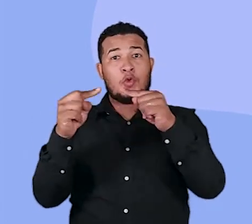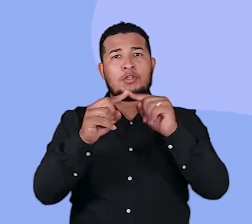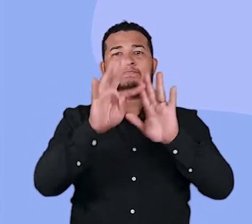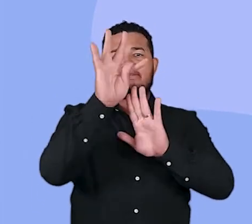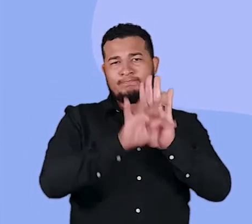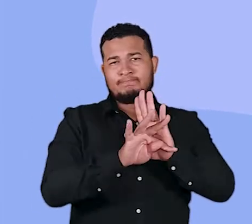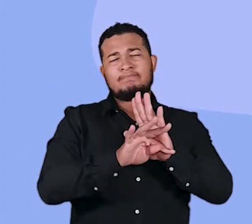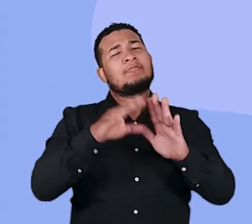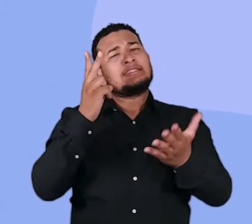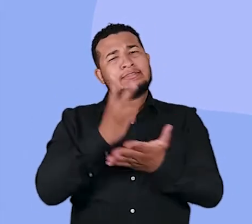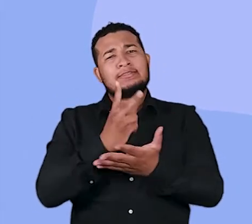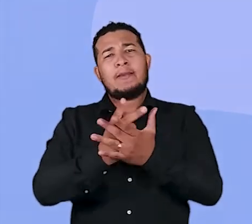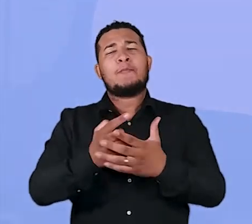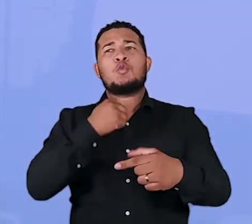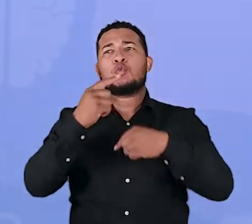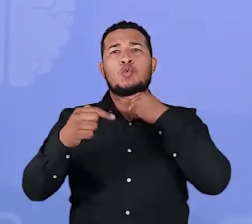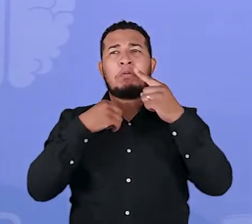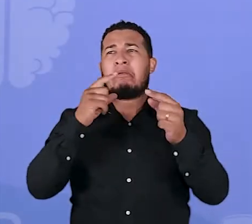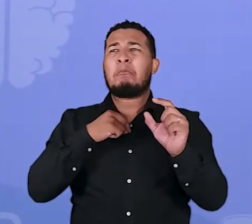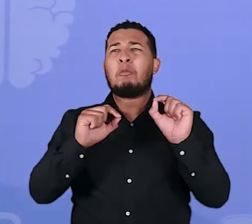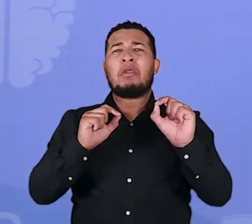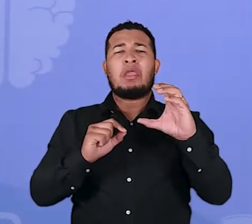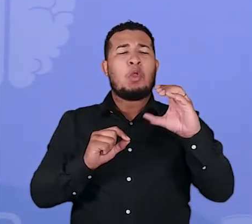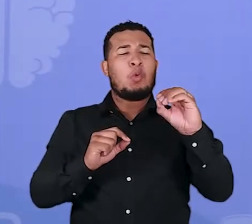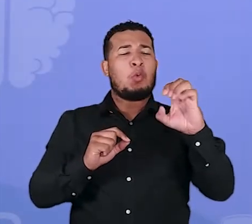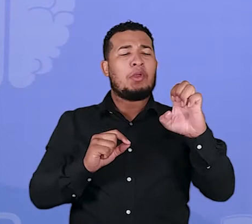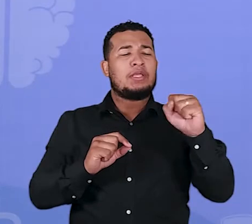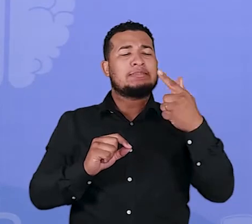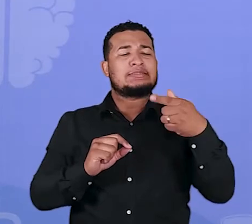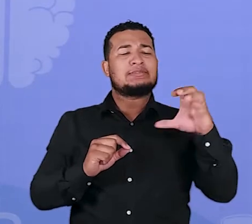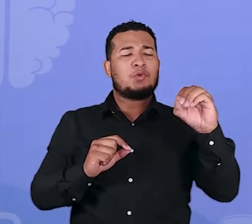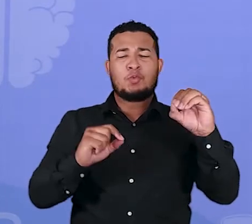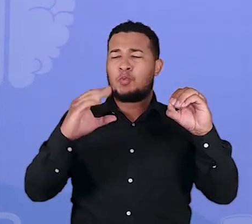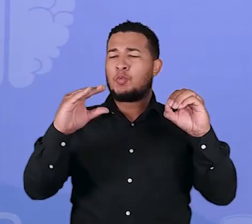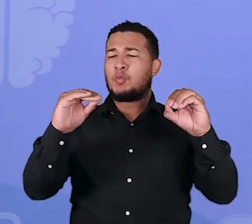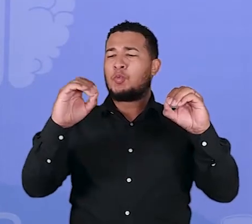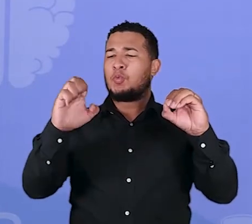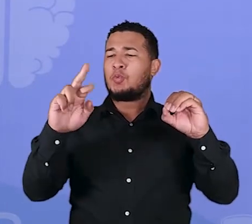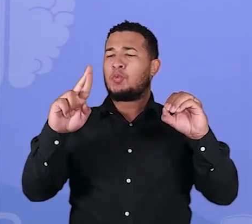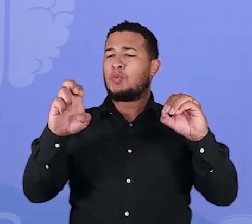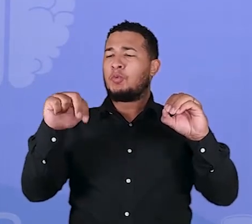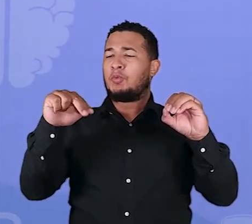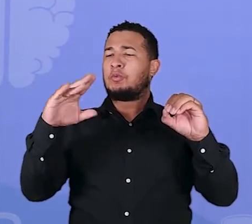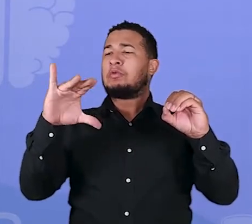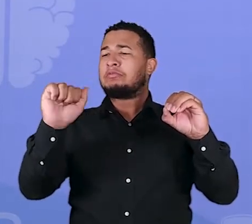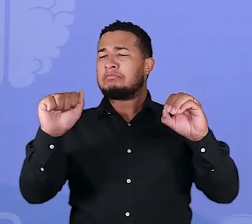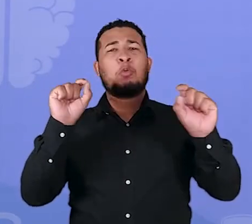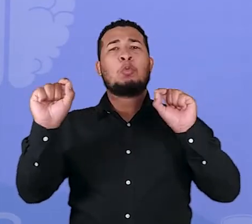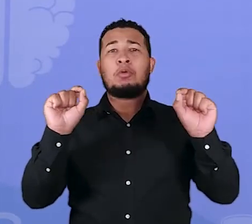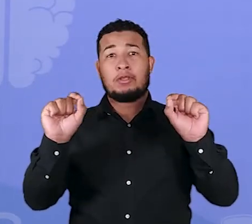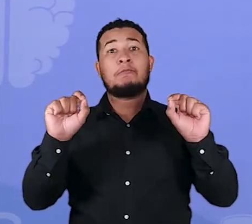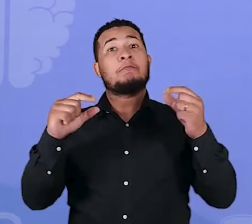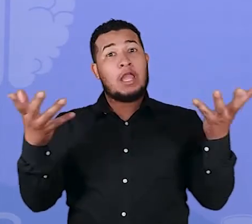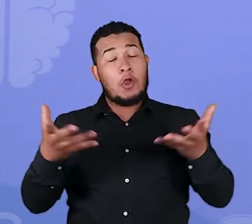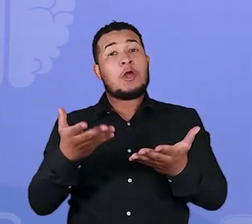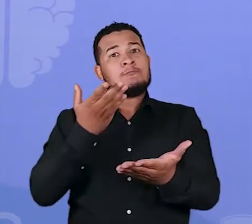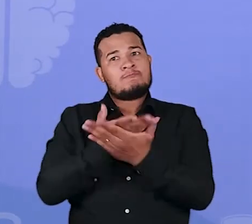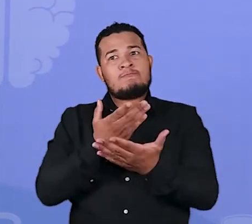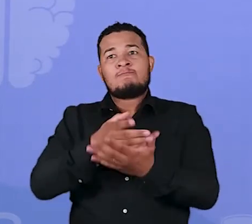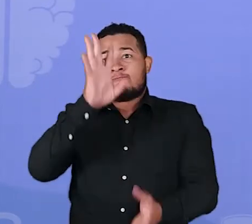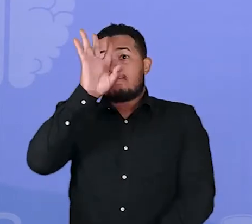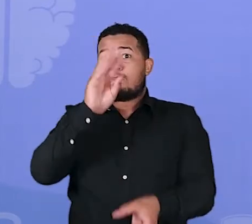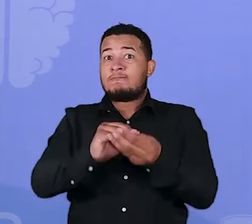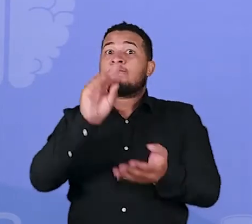textual, sempre fica essa dúvida do que é um, do que é outro, ok? Então bora para a aula para a gente poder compreender de uma vez por